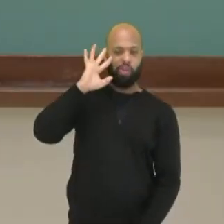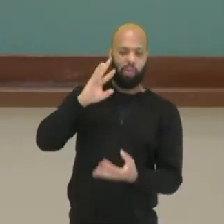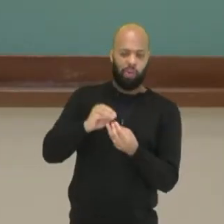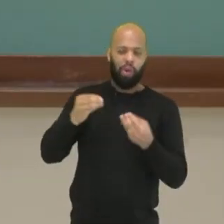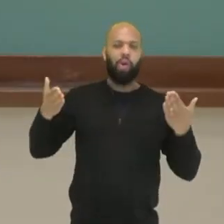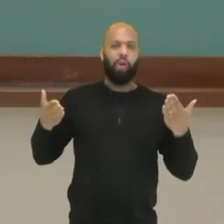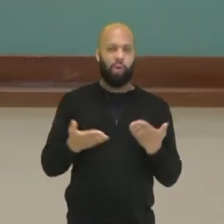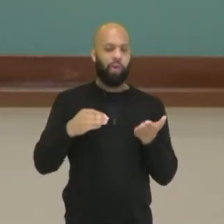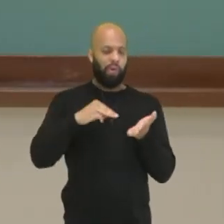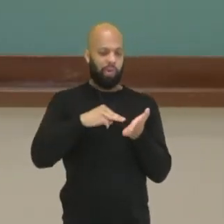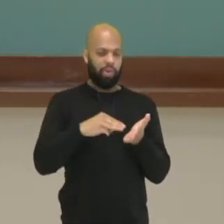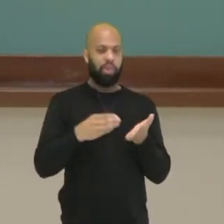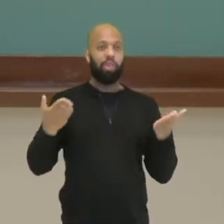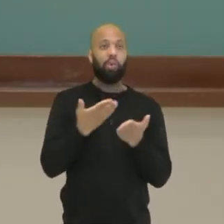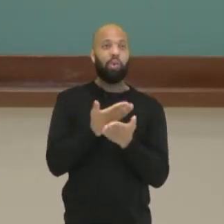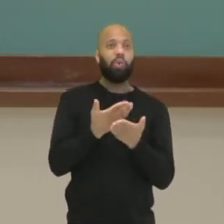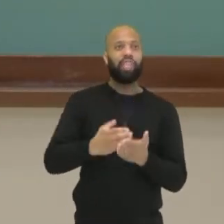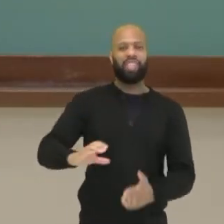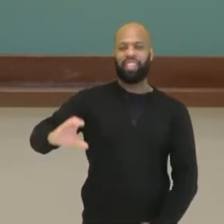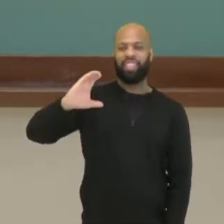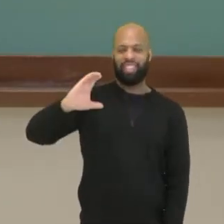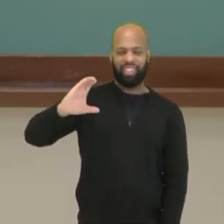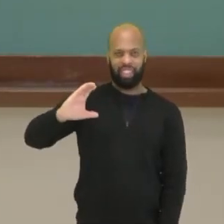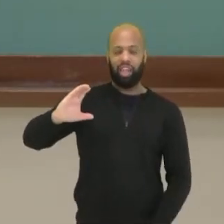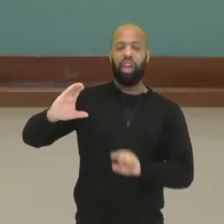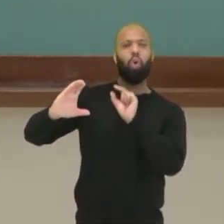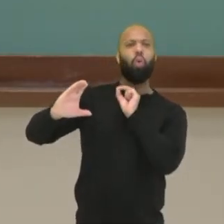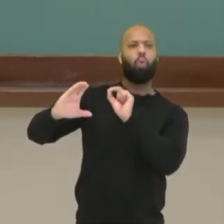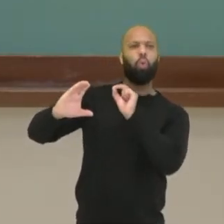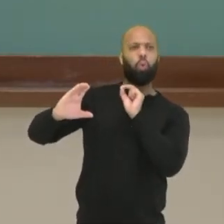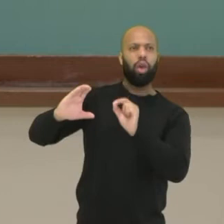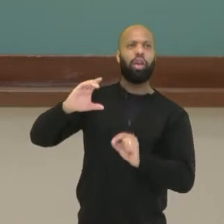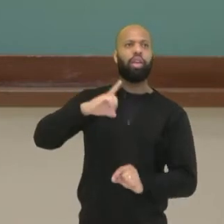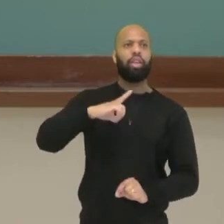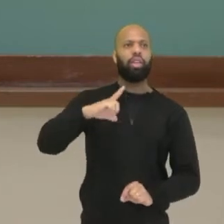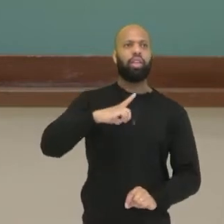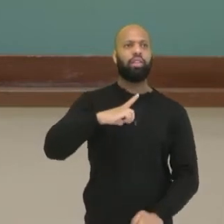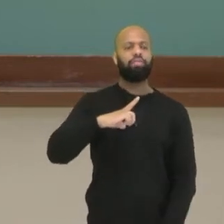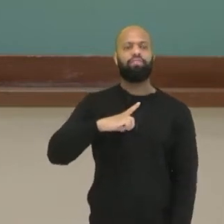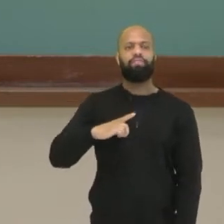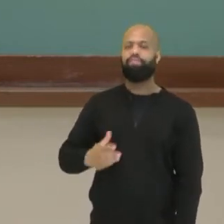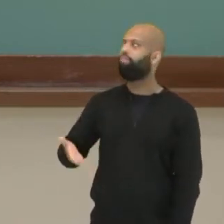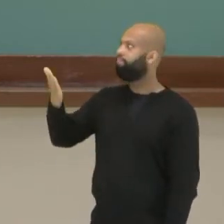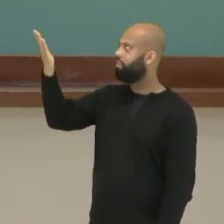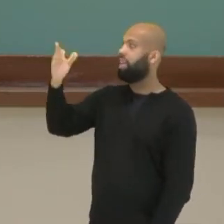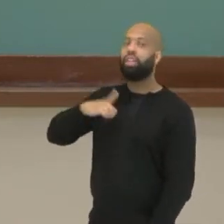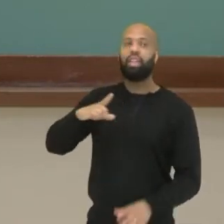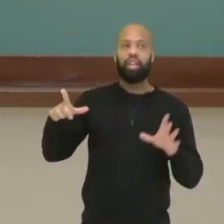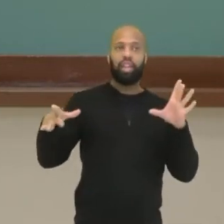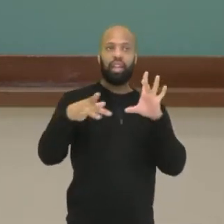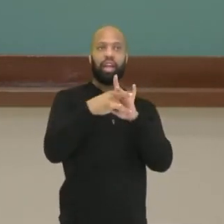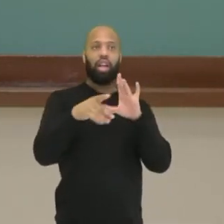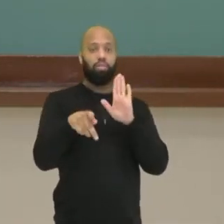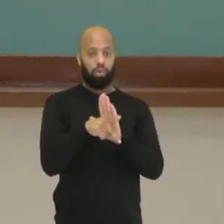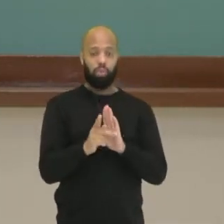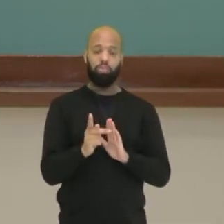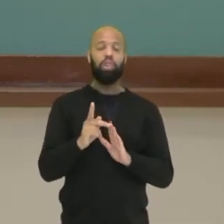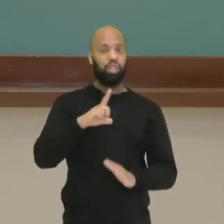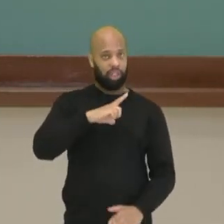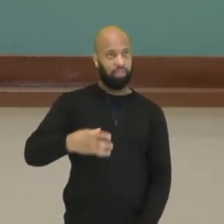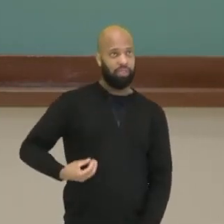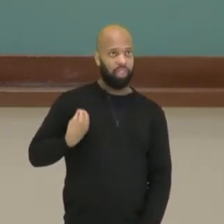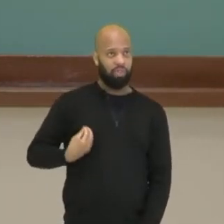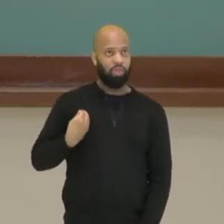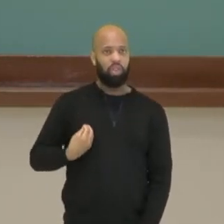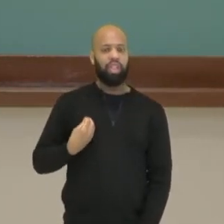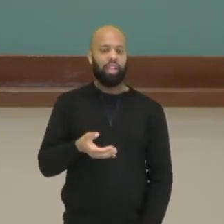disso aqui. Então vamos falar do carbono, tá, gente? O carbono, ele está ligado à constituição dos seres vivos. Você estuda